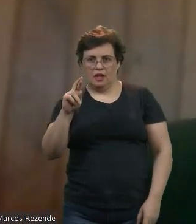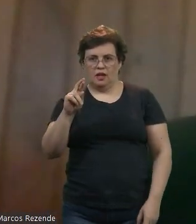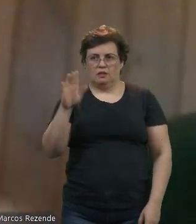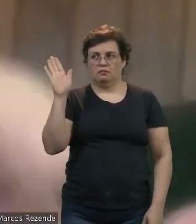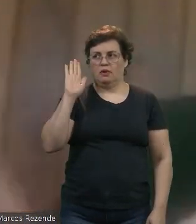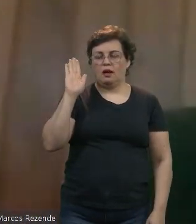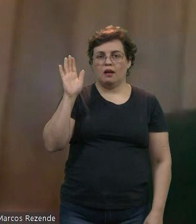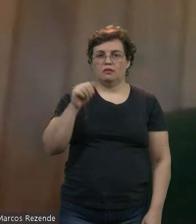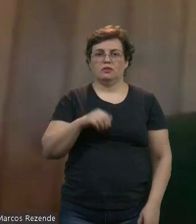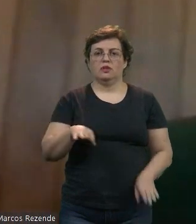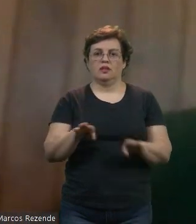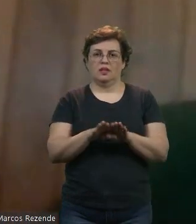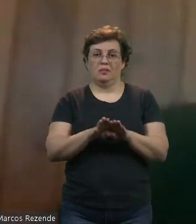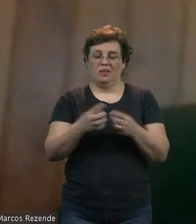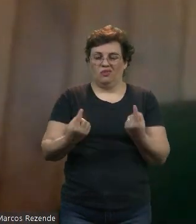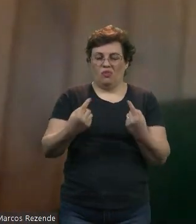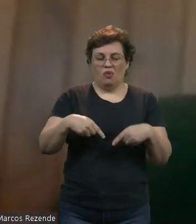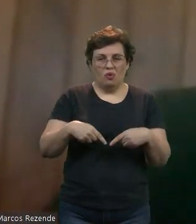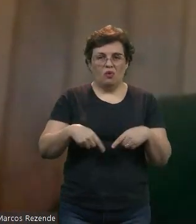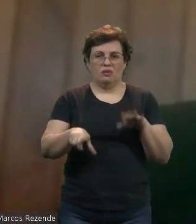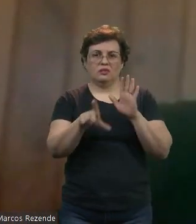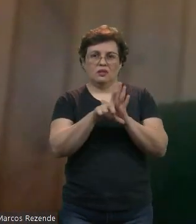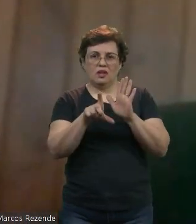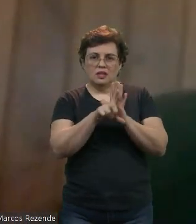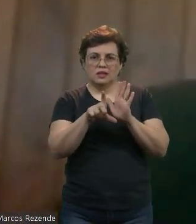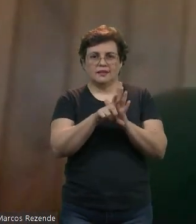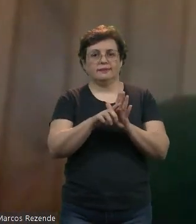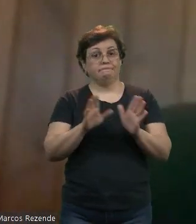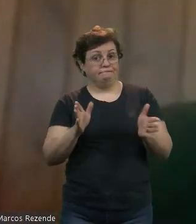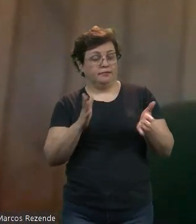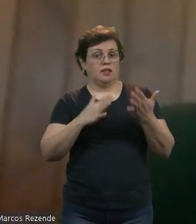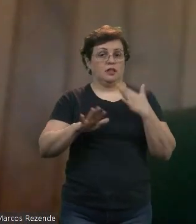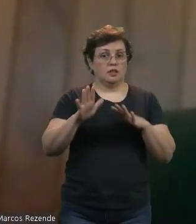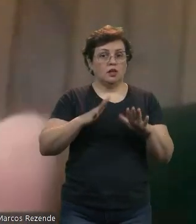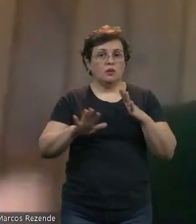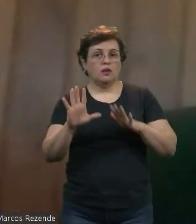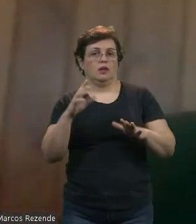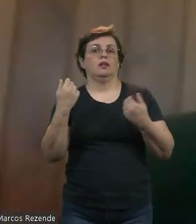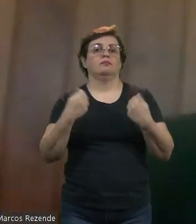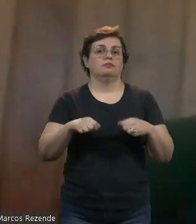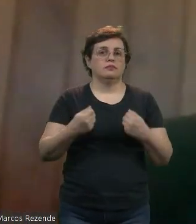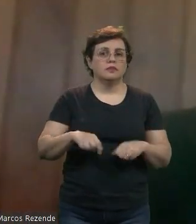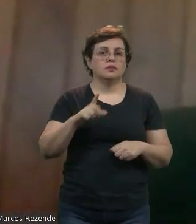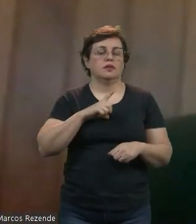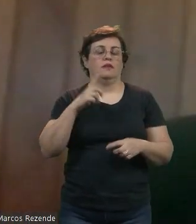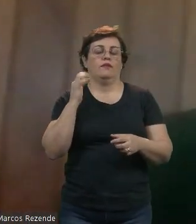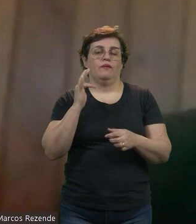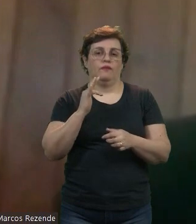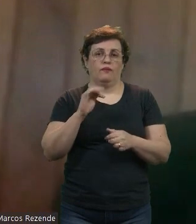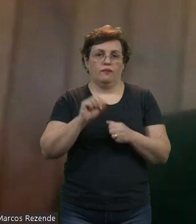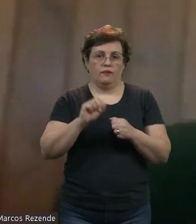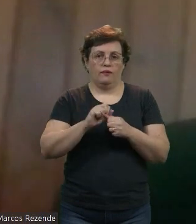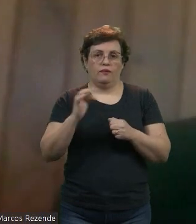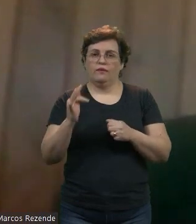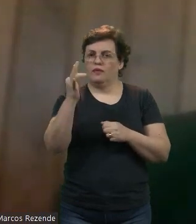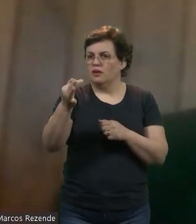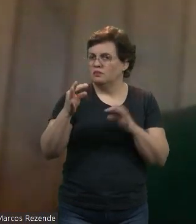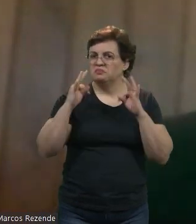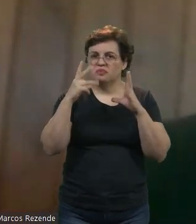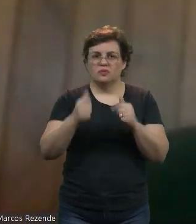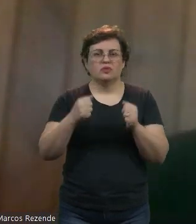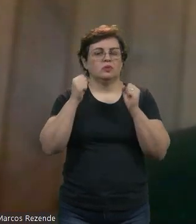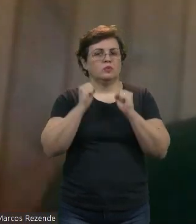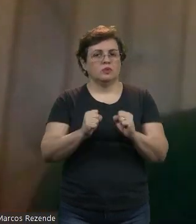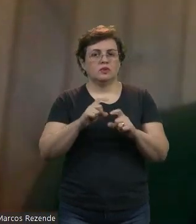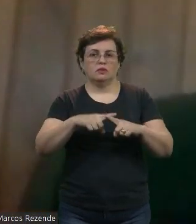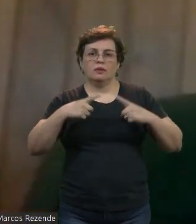improbidade também. Enfim, nós temos também que tomar todas as cautelas. É o que eu sempre disse, faremos tudo o que for possível, mas